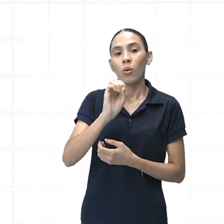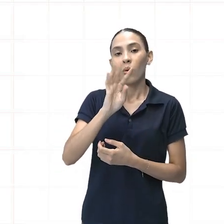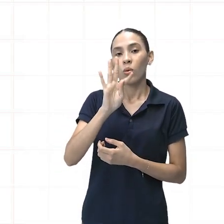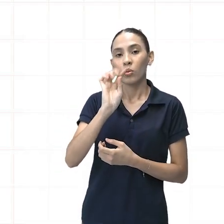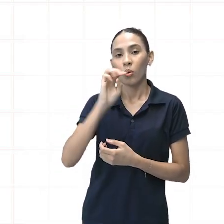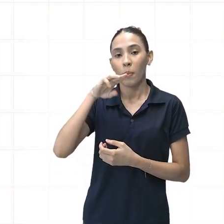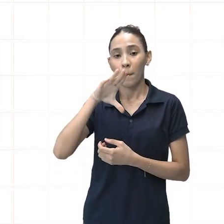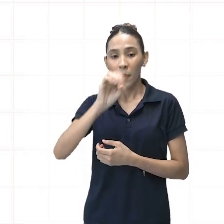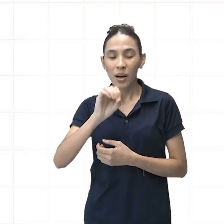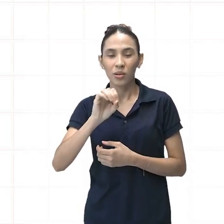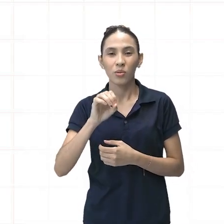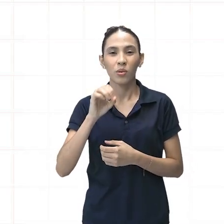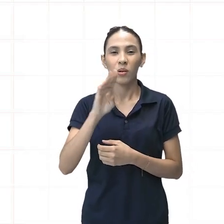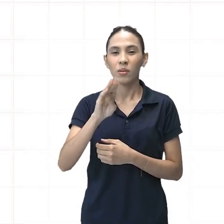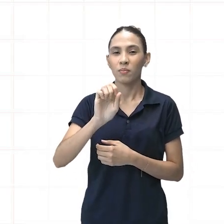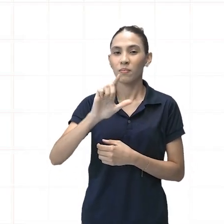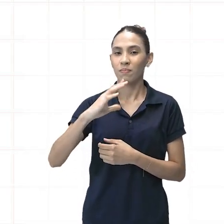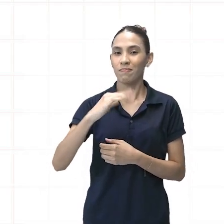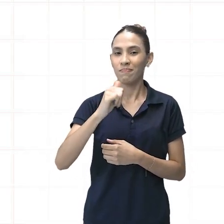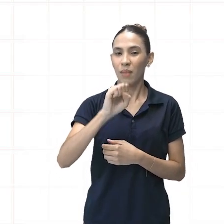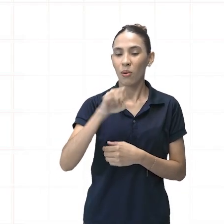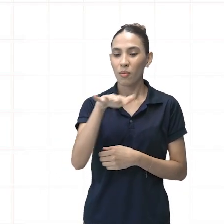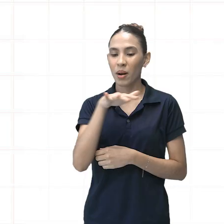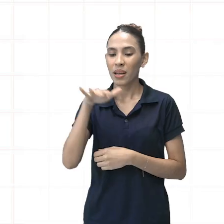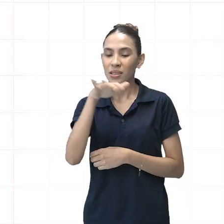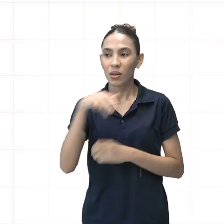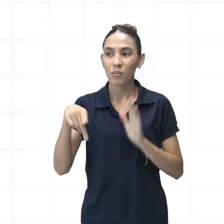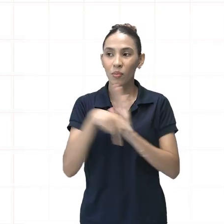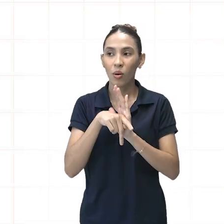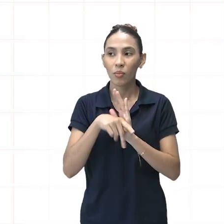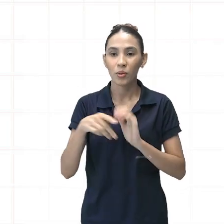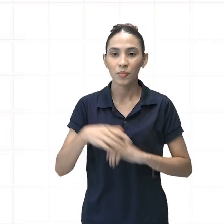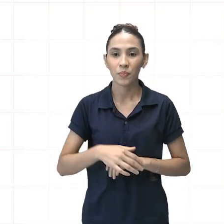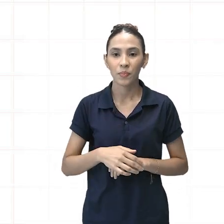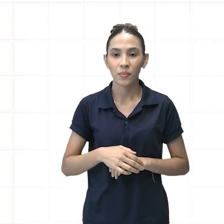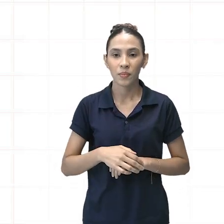uma região ali do território ali